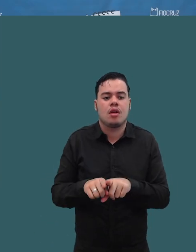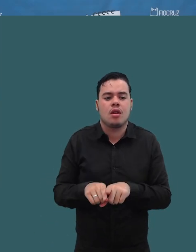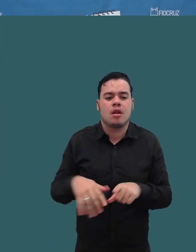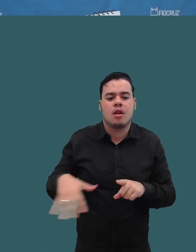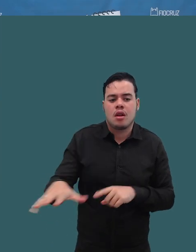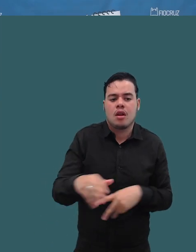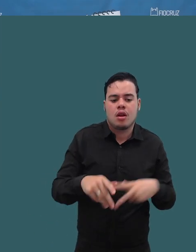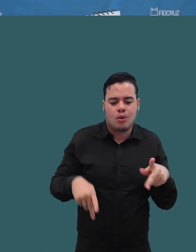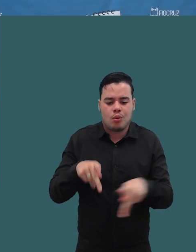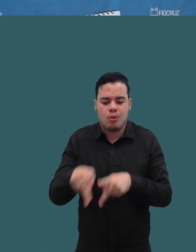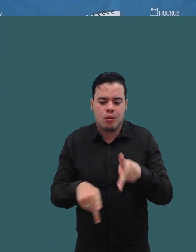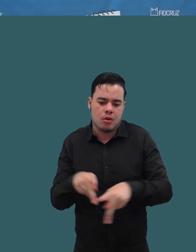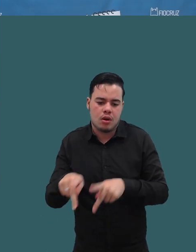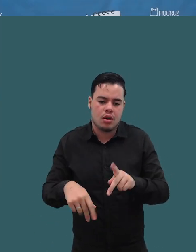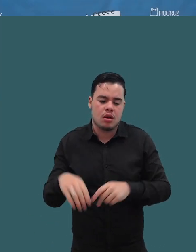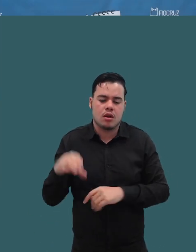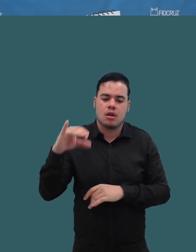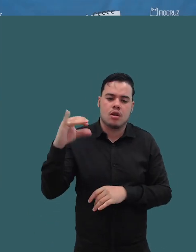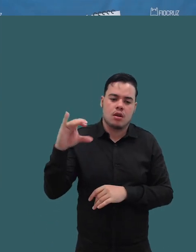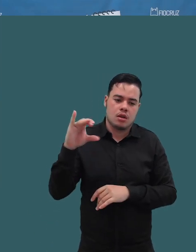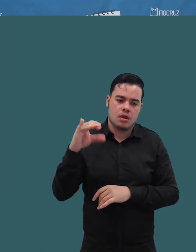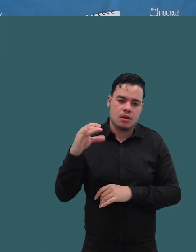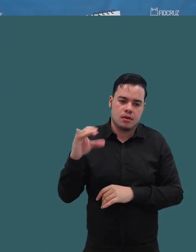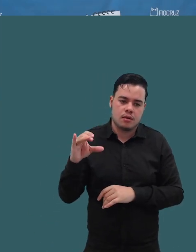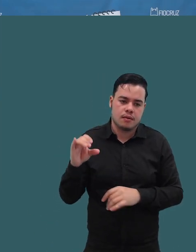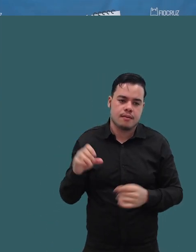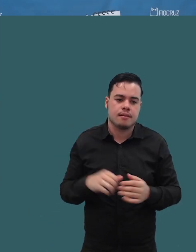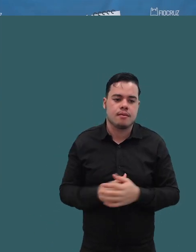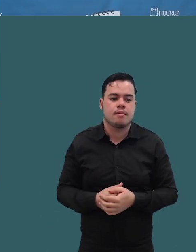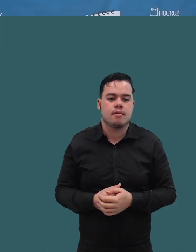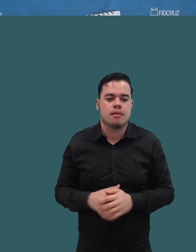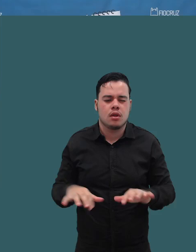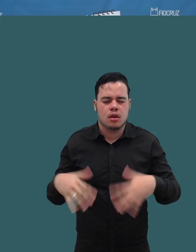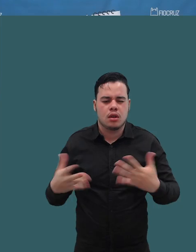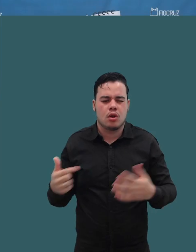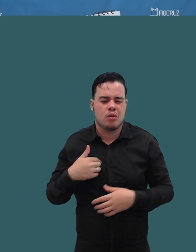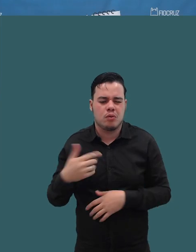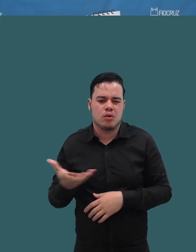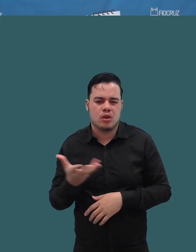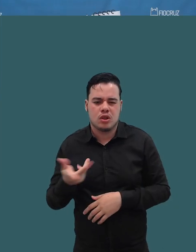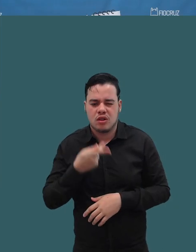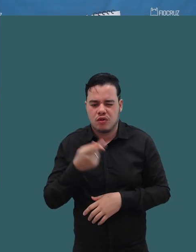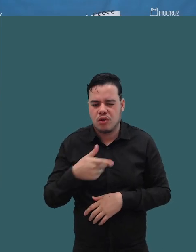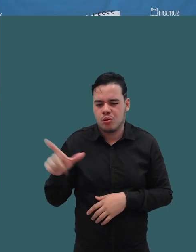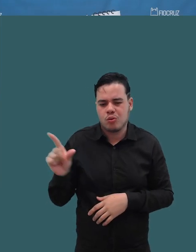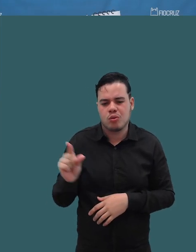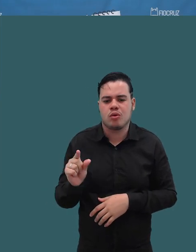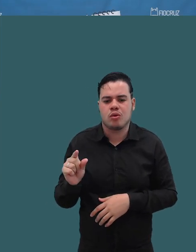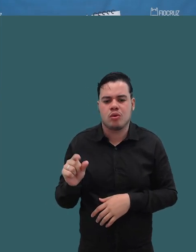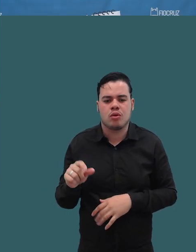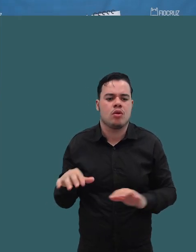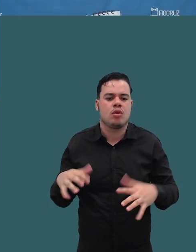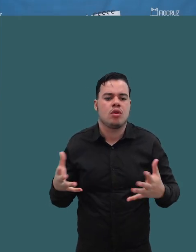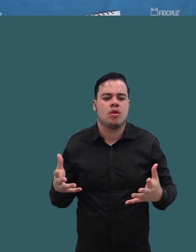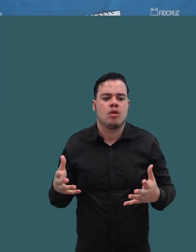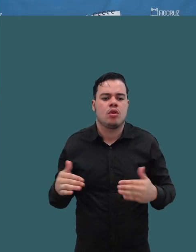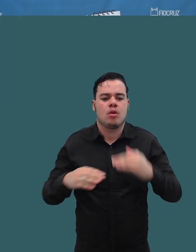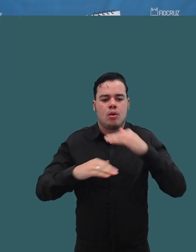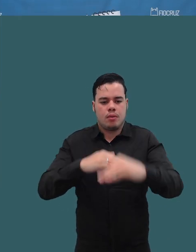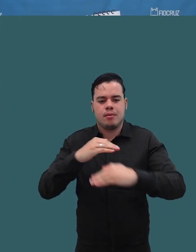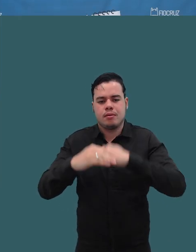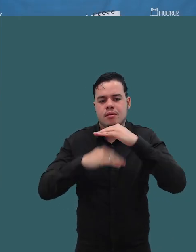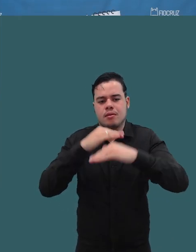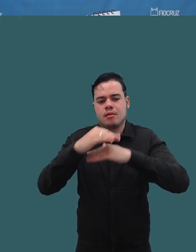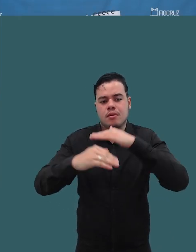de popularização da ciência. Então, eu queria um pouco falar disso, porque a gente tem aqui um